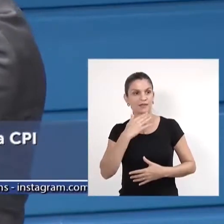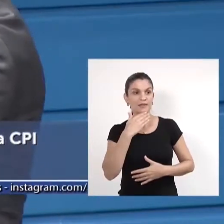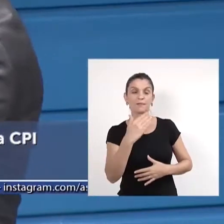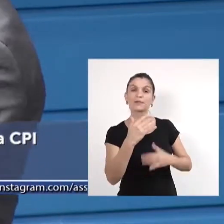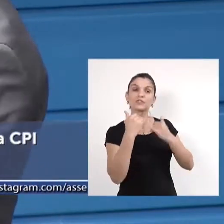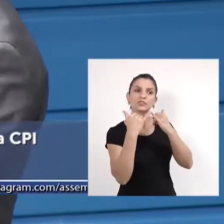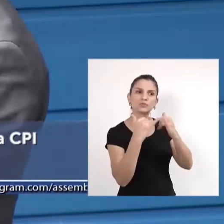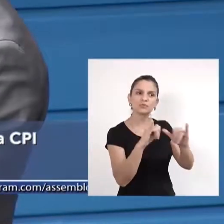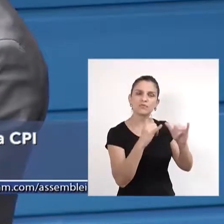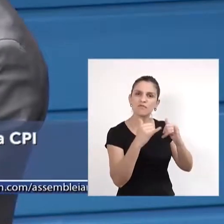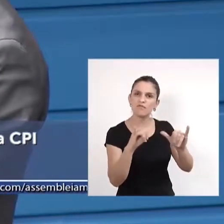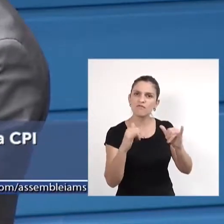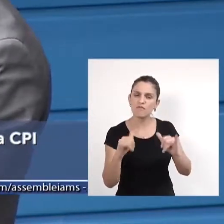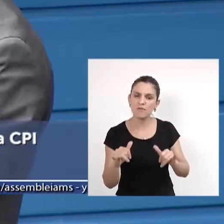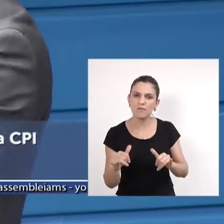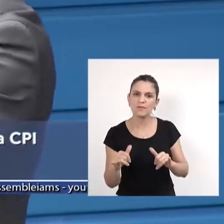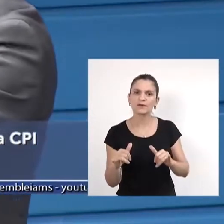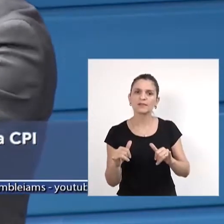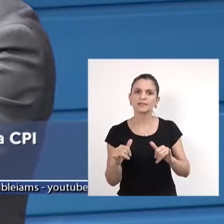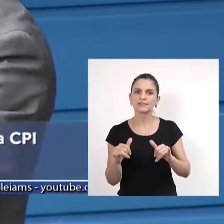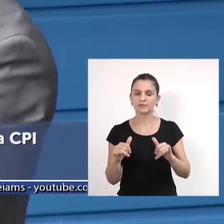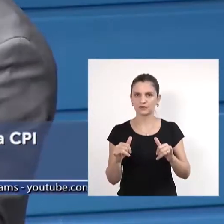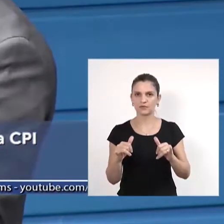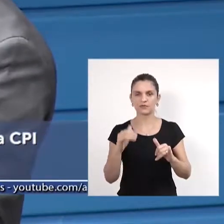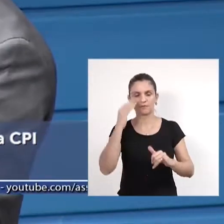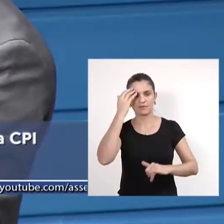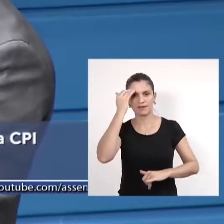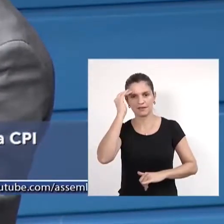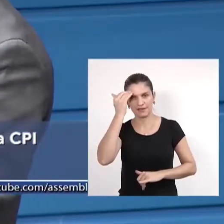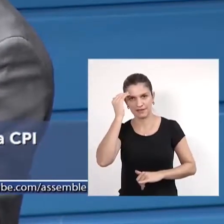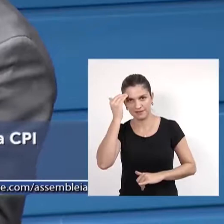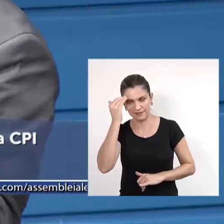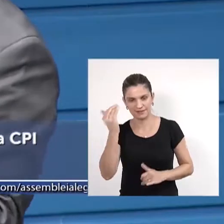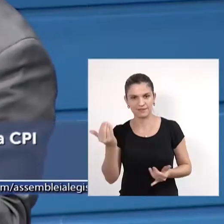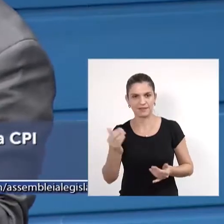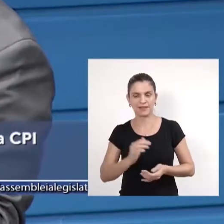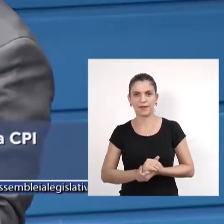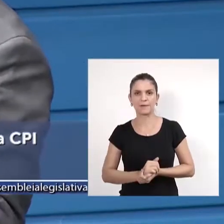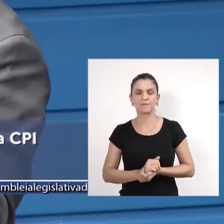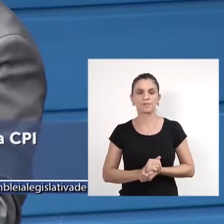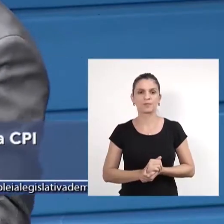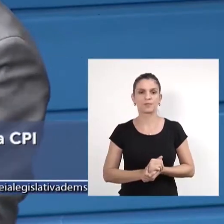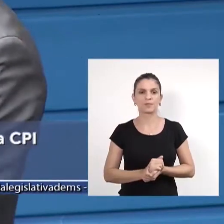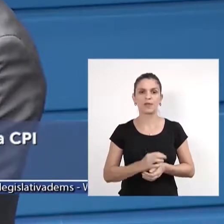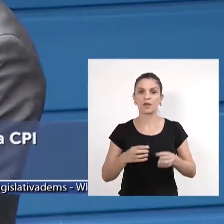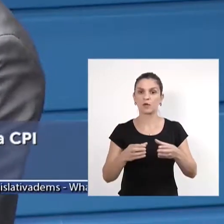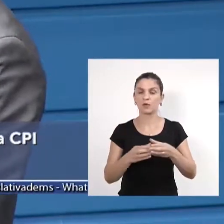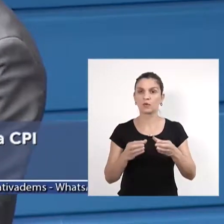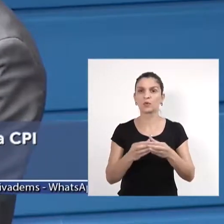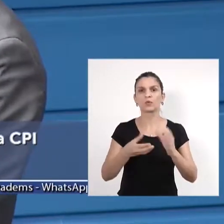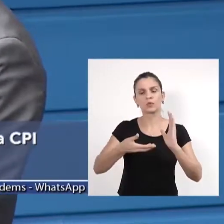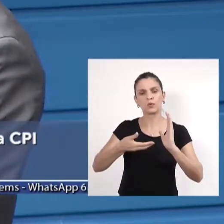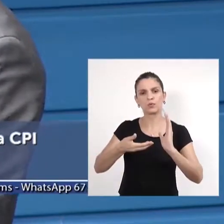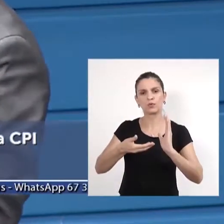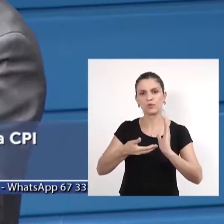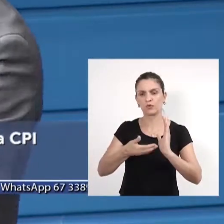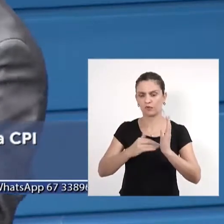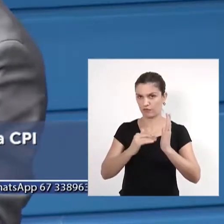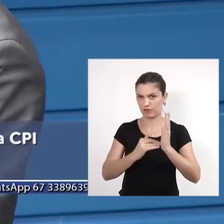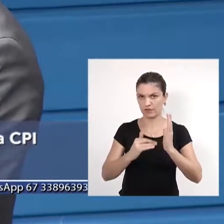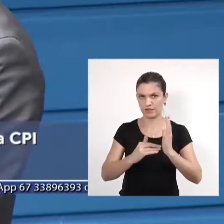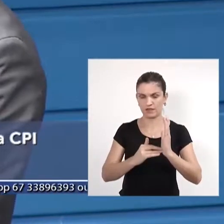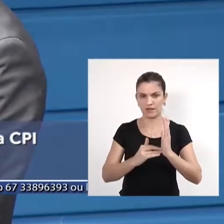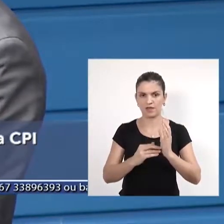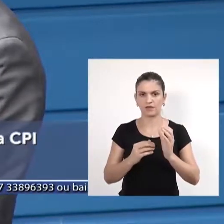importantes e a experiência de parlamentar federal poderá contribuir muito para que essa CPI possa trazer respostas que